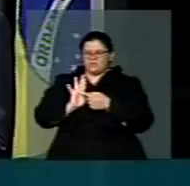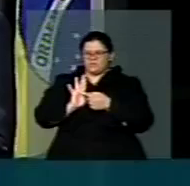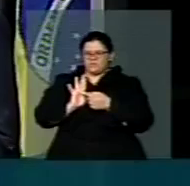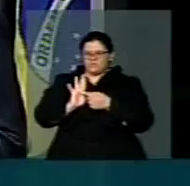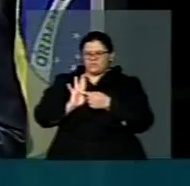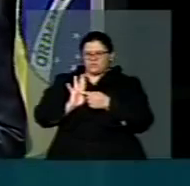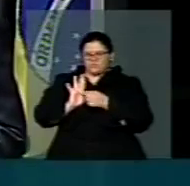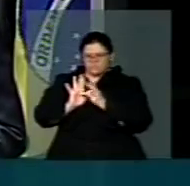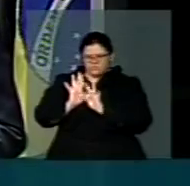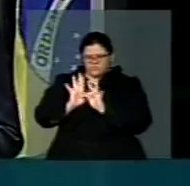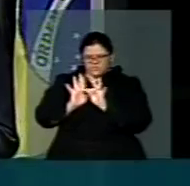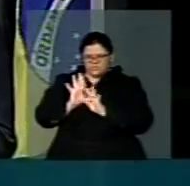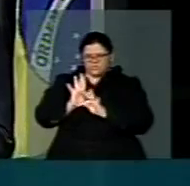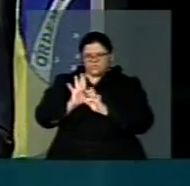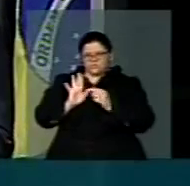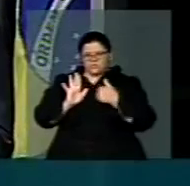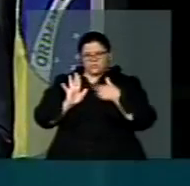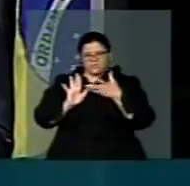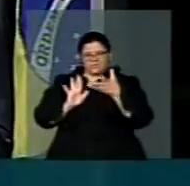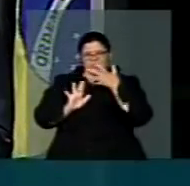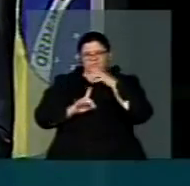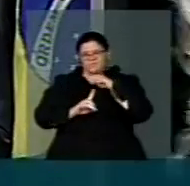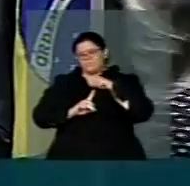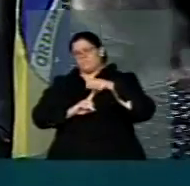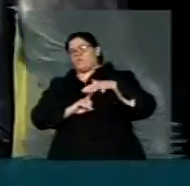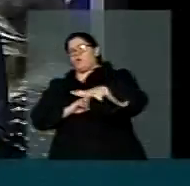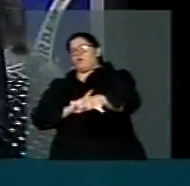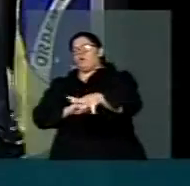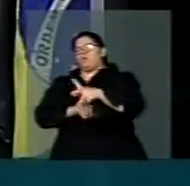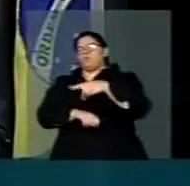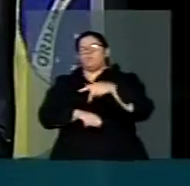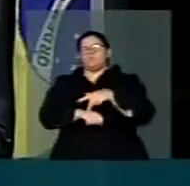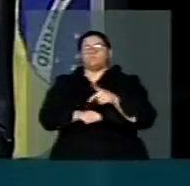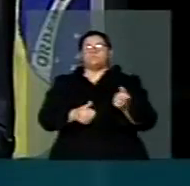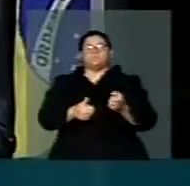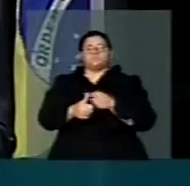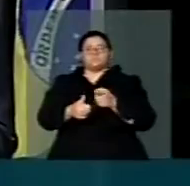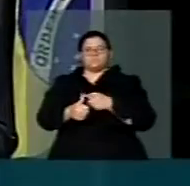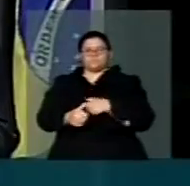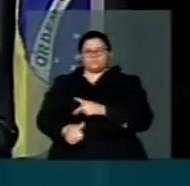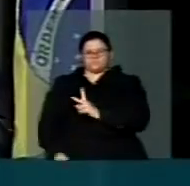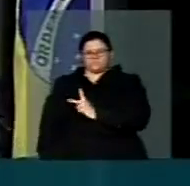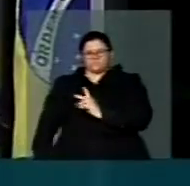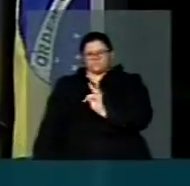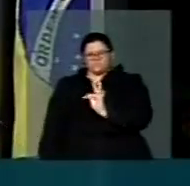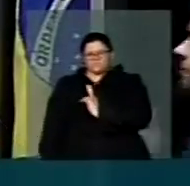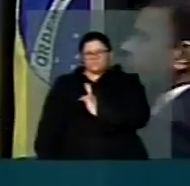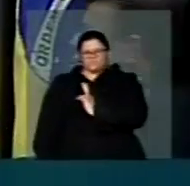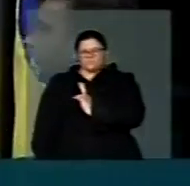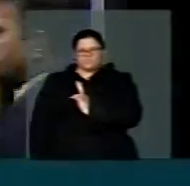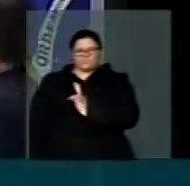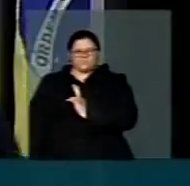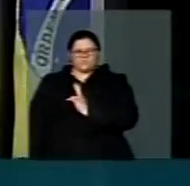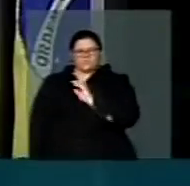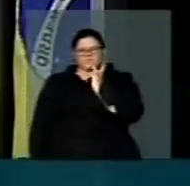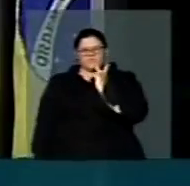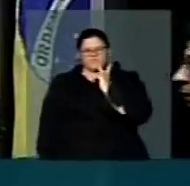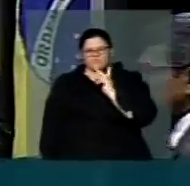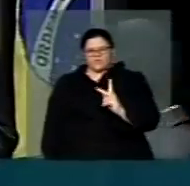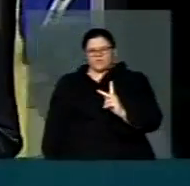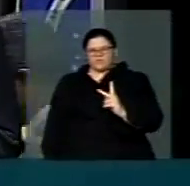divulgado ao país. Primeiro, o PT fala de forma